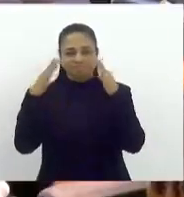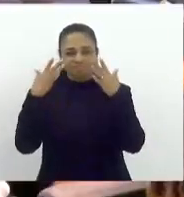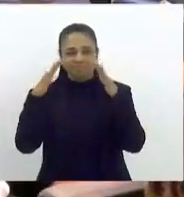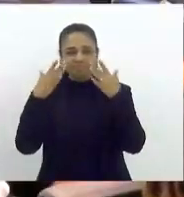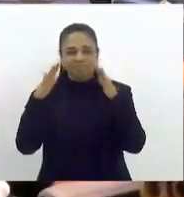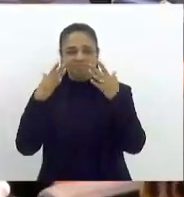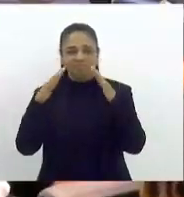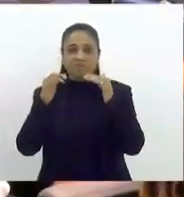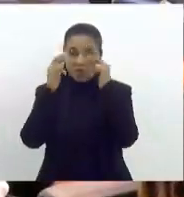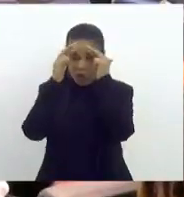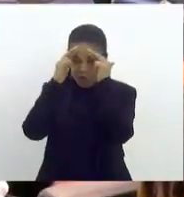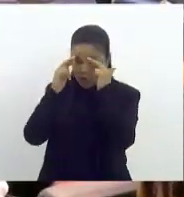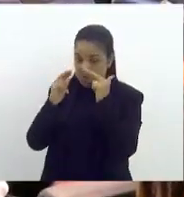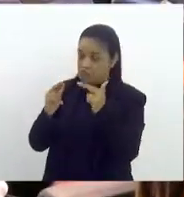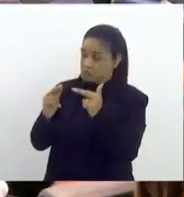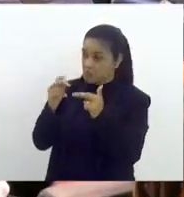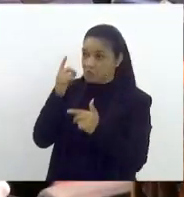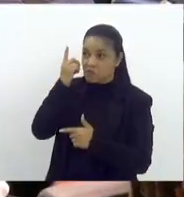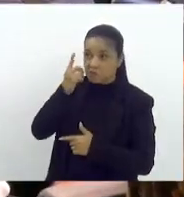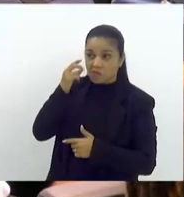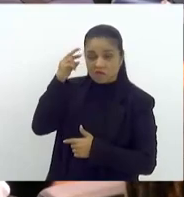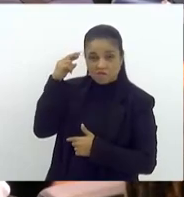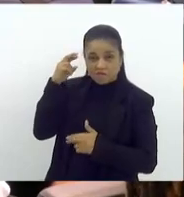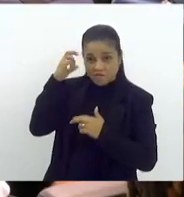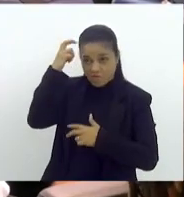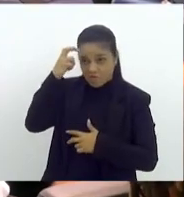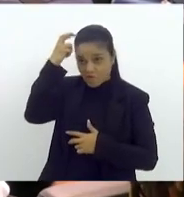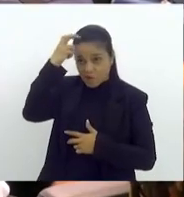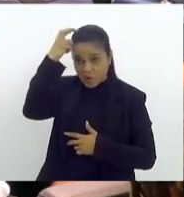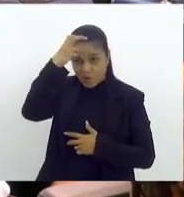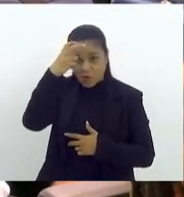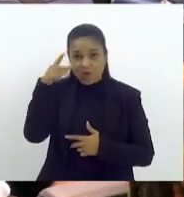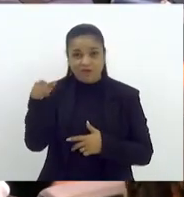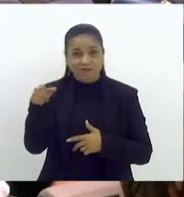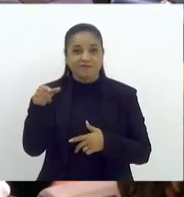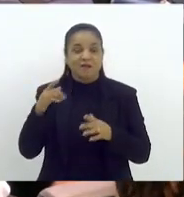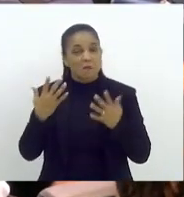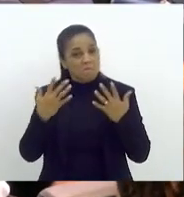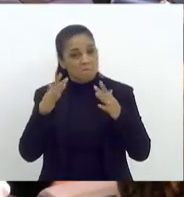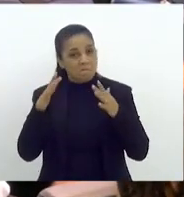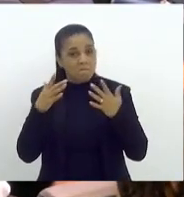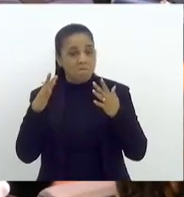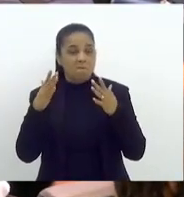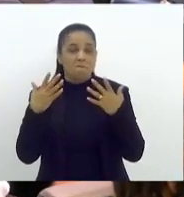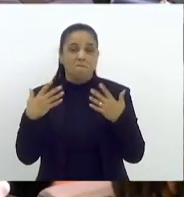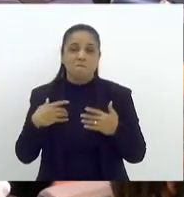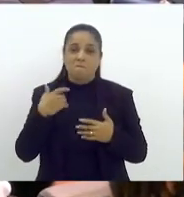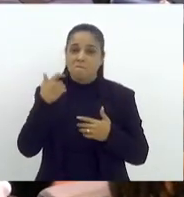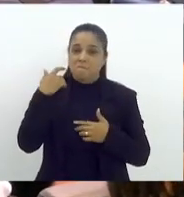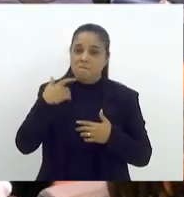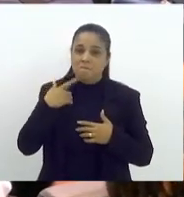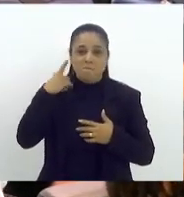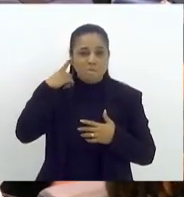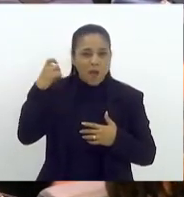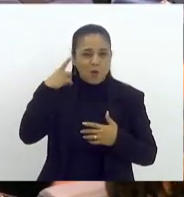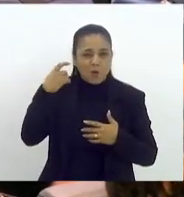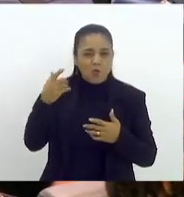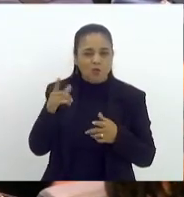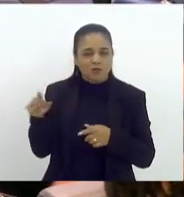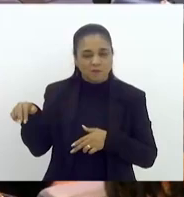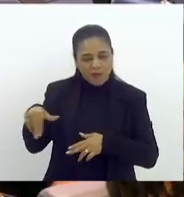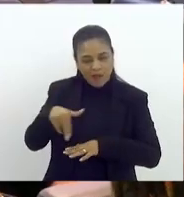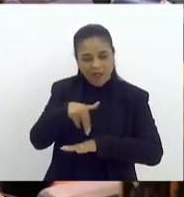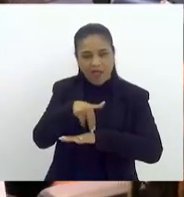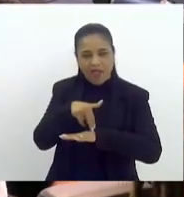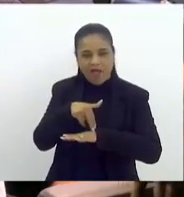Máximo Respeito deputada Verônica então fizer um barulho para falar da Verônica e agora vamos fazer mais barulho ainda porque vem a nossa Dama do